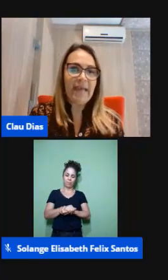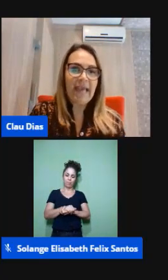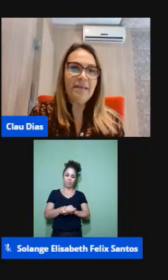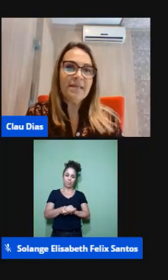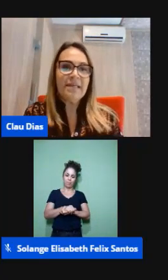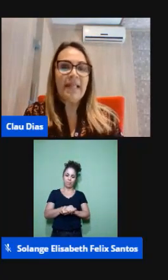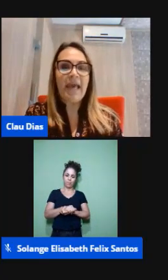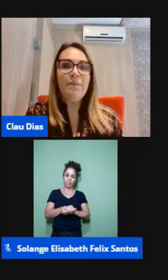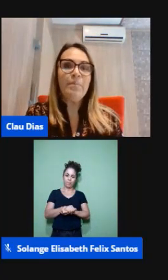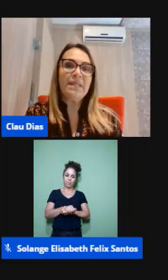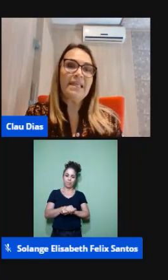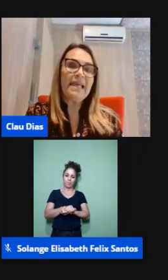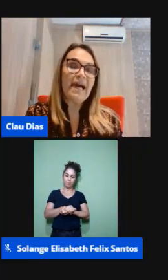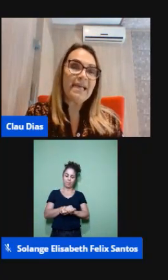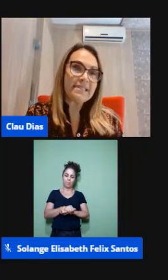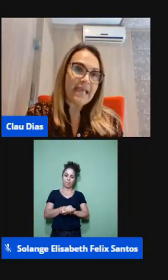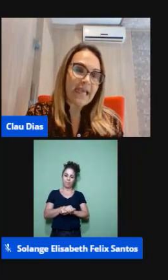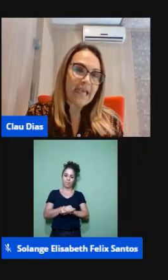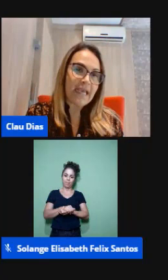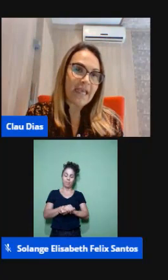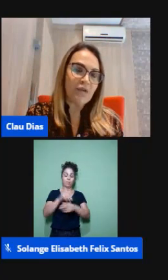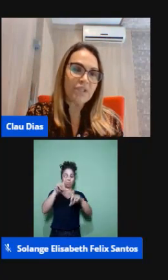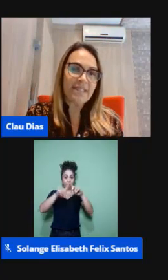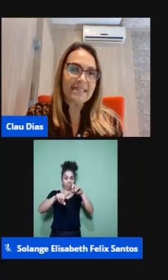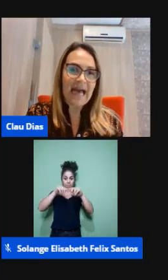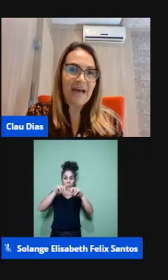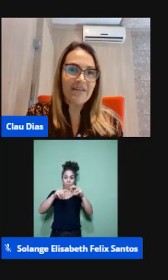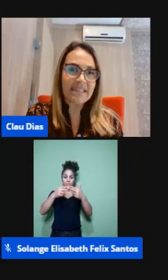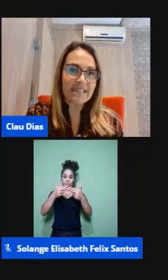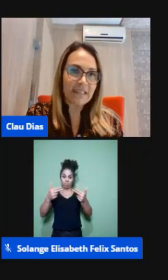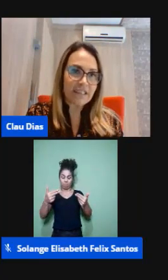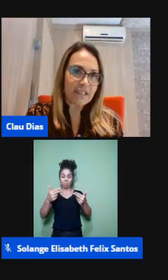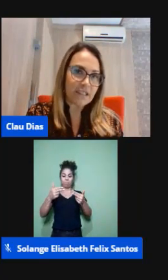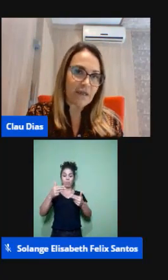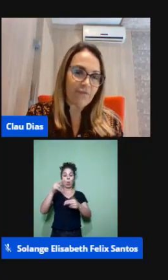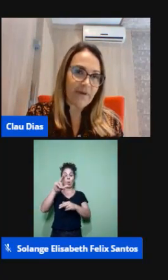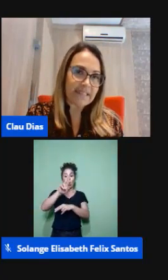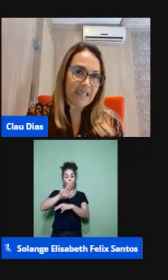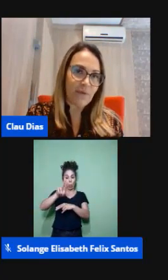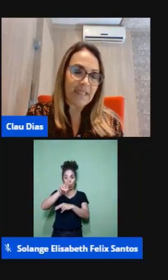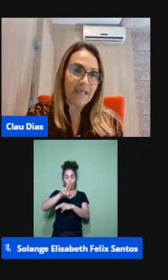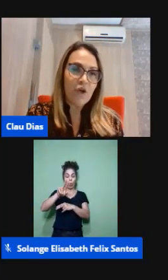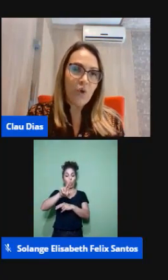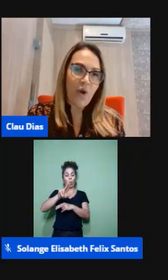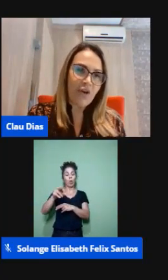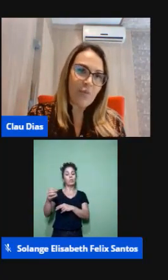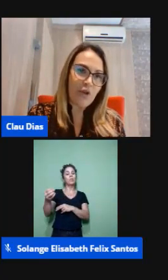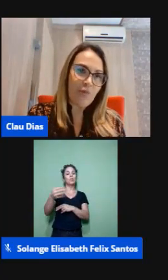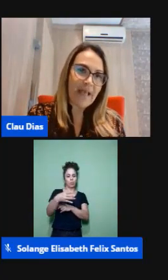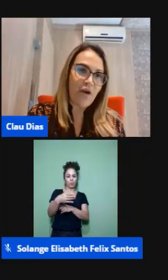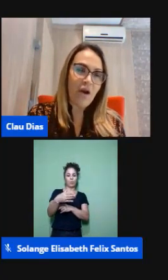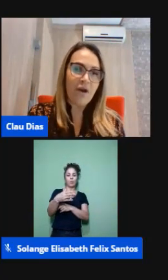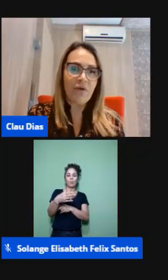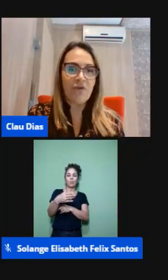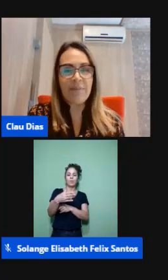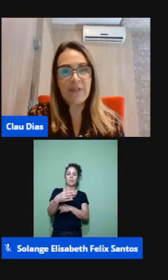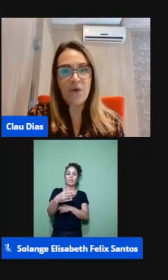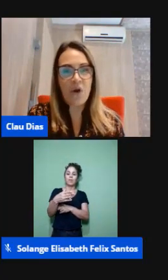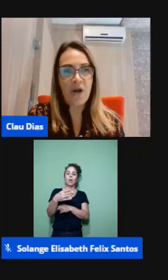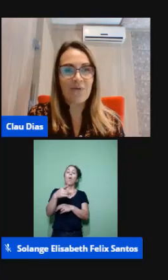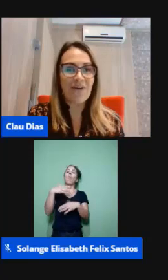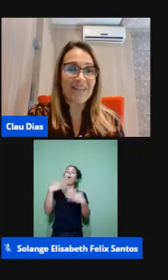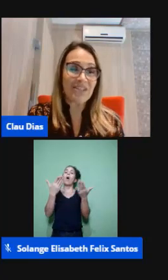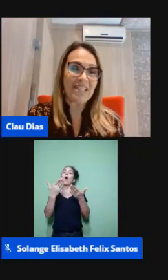Aqui também, né? Materiais reutilizáveis, as crianças estão fazendo ali. Qual que é o bolo maior, qual